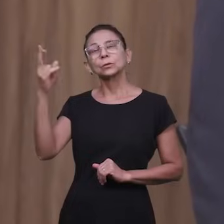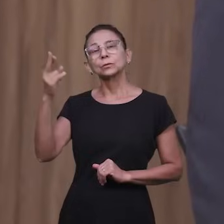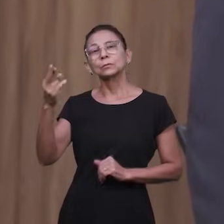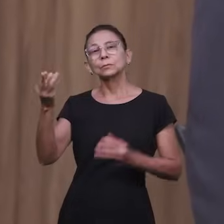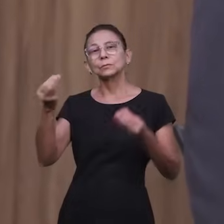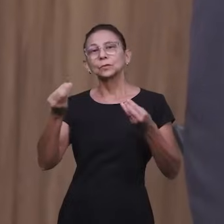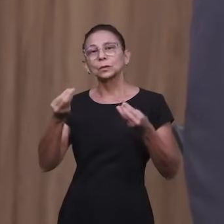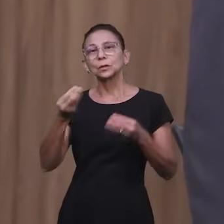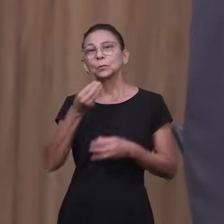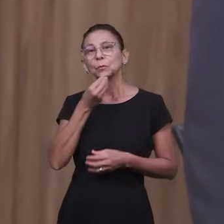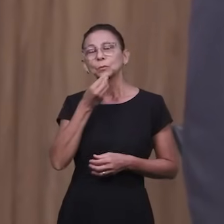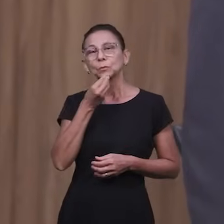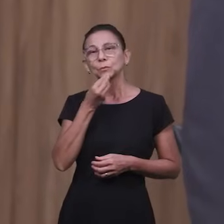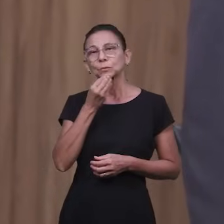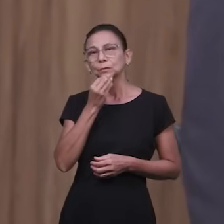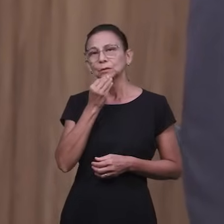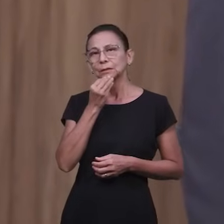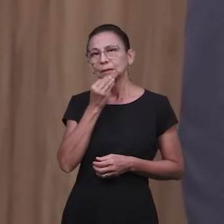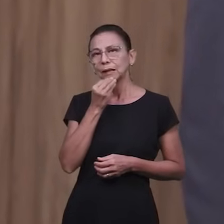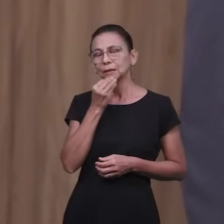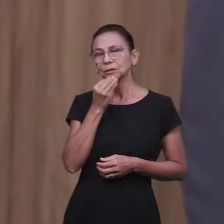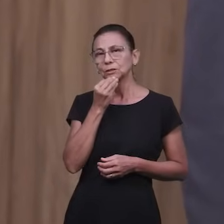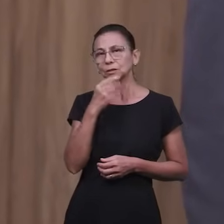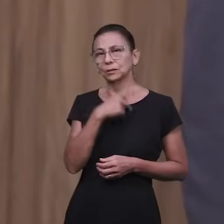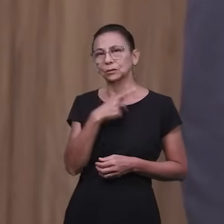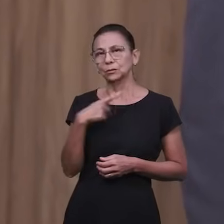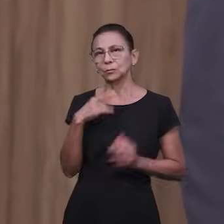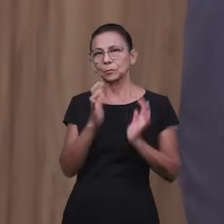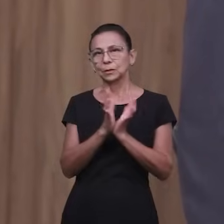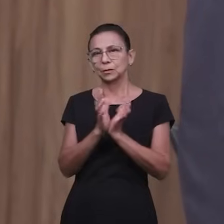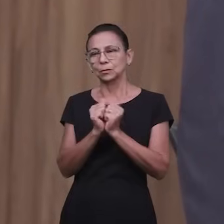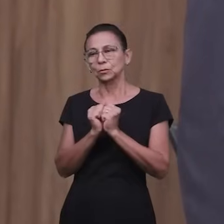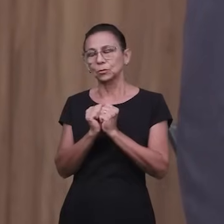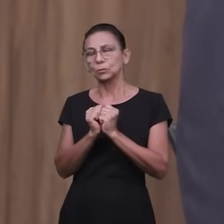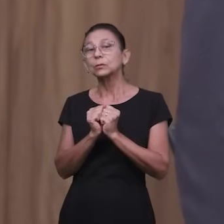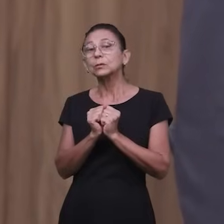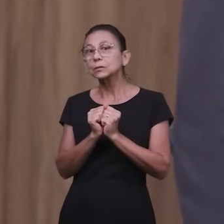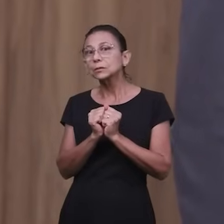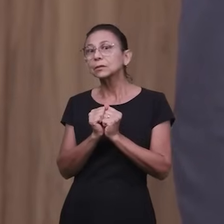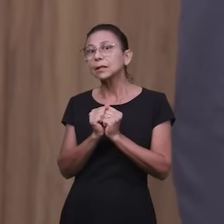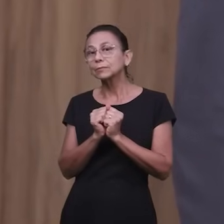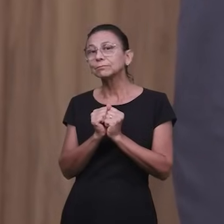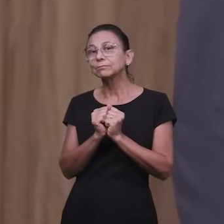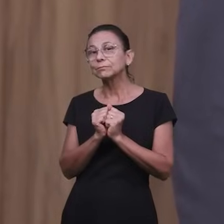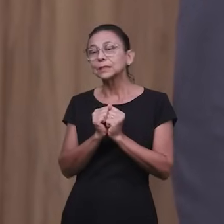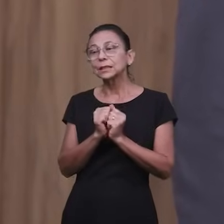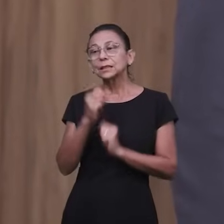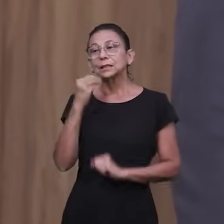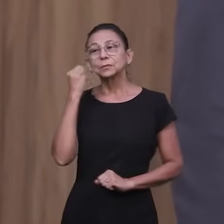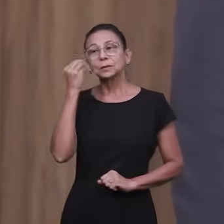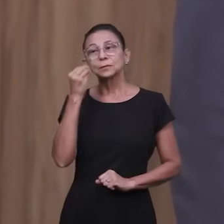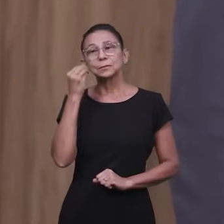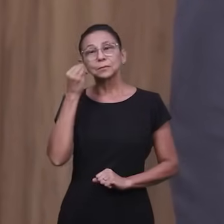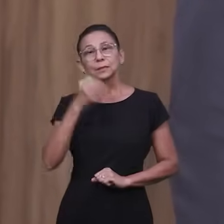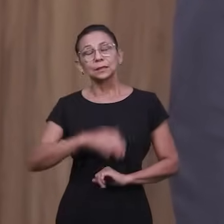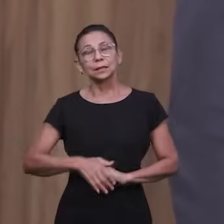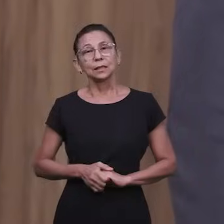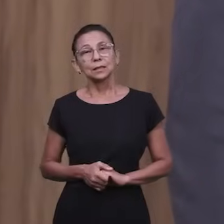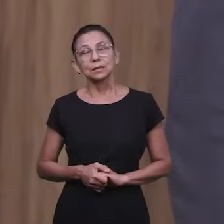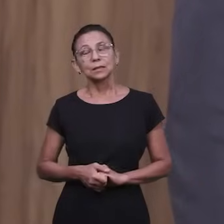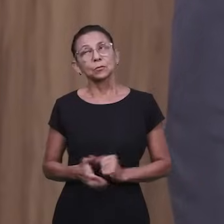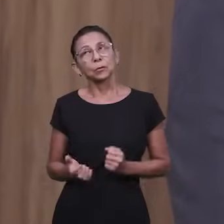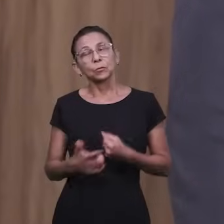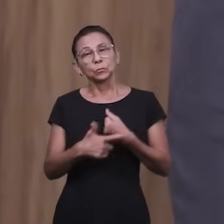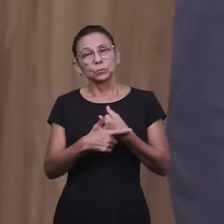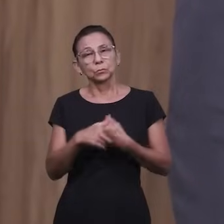têm sido para nós, para o nosso ministério, muito edificante, porque cada atendido ali se torna uma ovelha nossa,